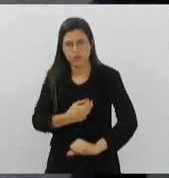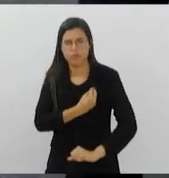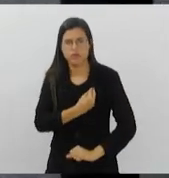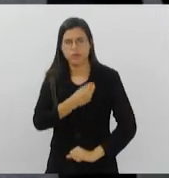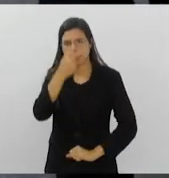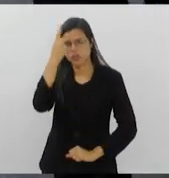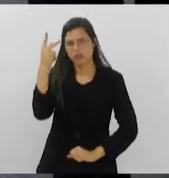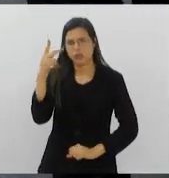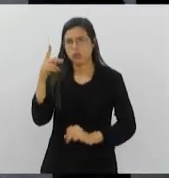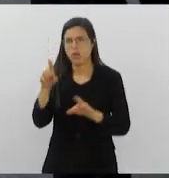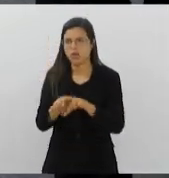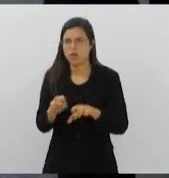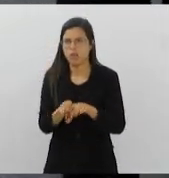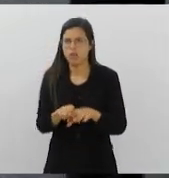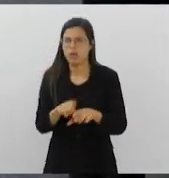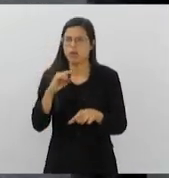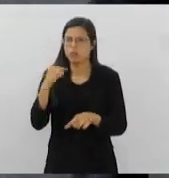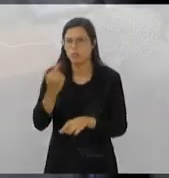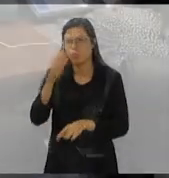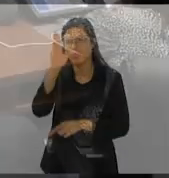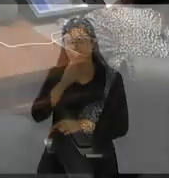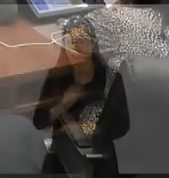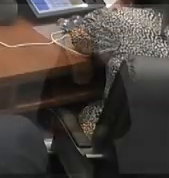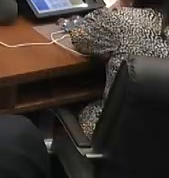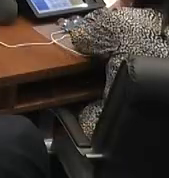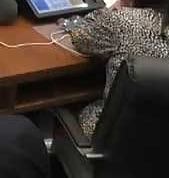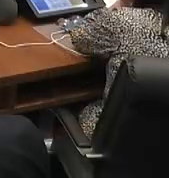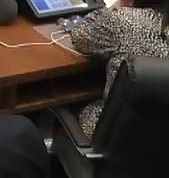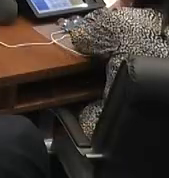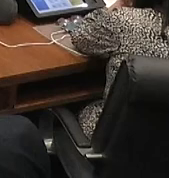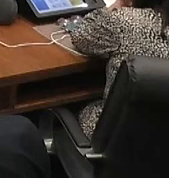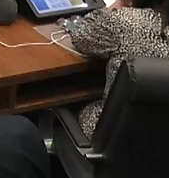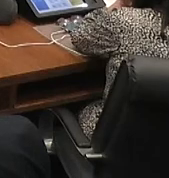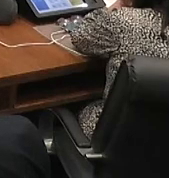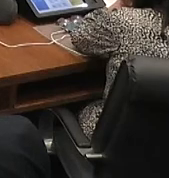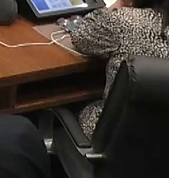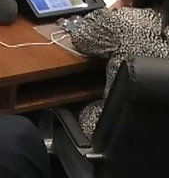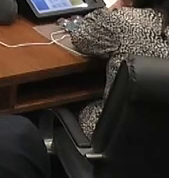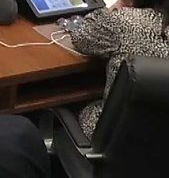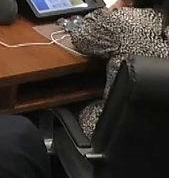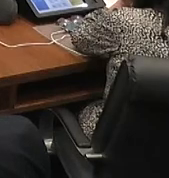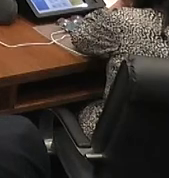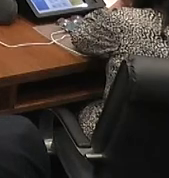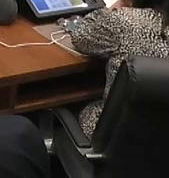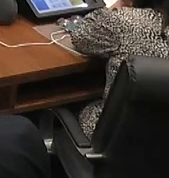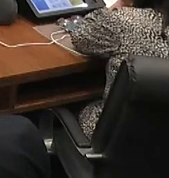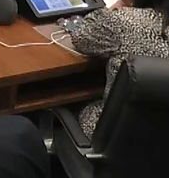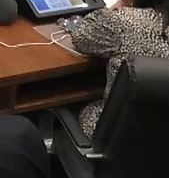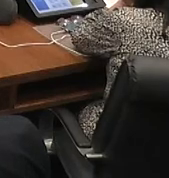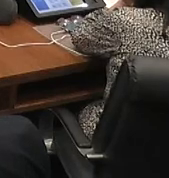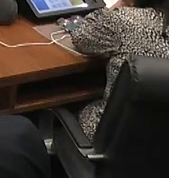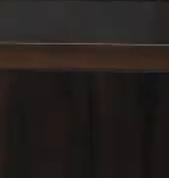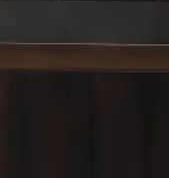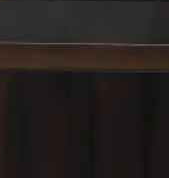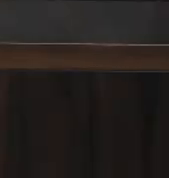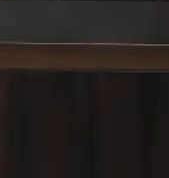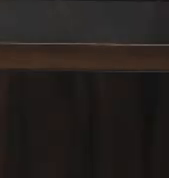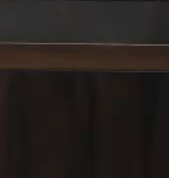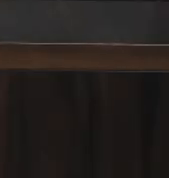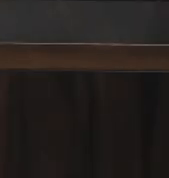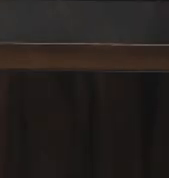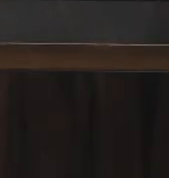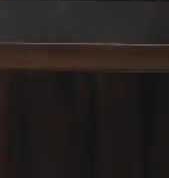para transformar o nosso país. Senhora Presidenta. A deputada Zeidan também pediu coautoria. Já